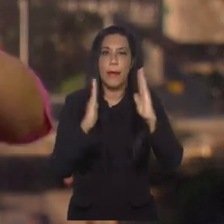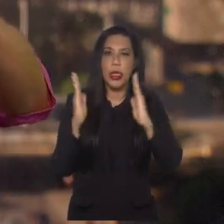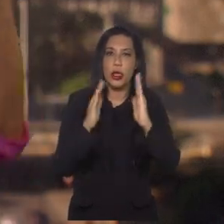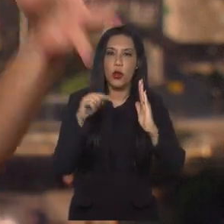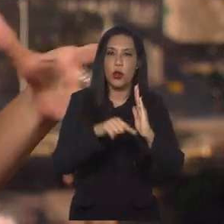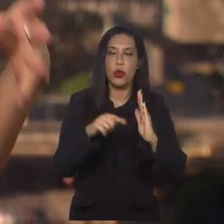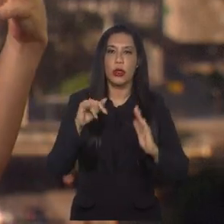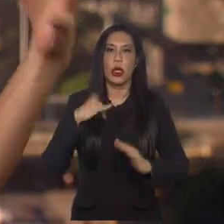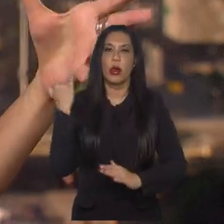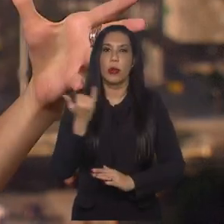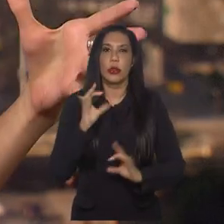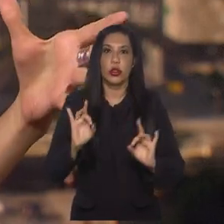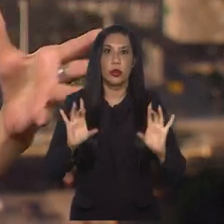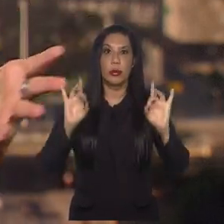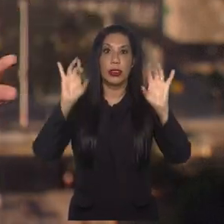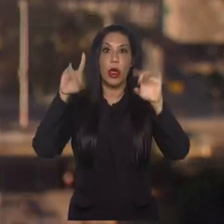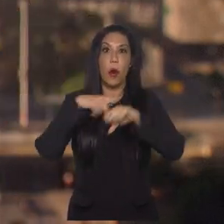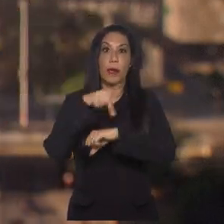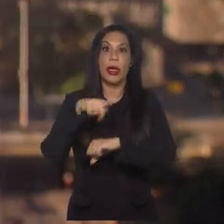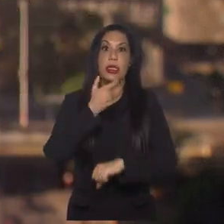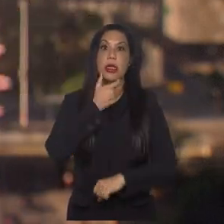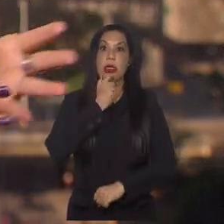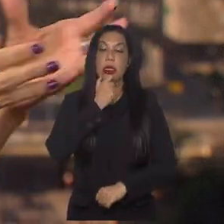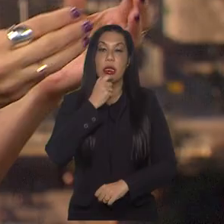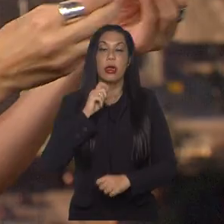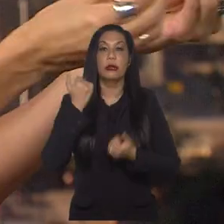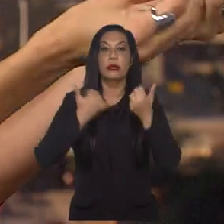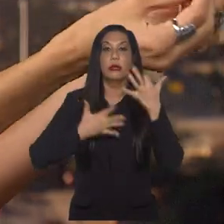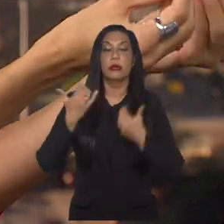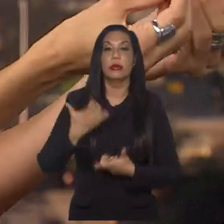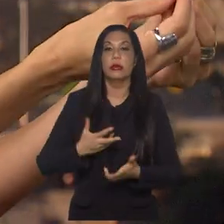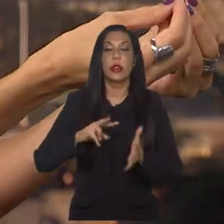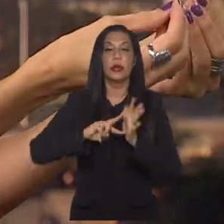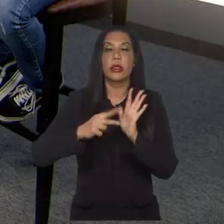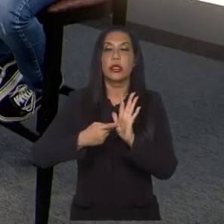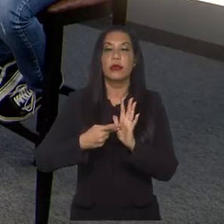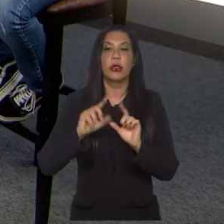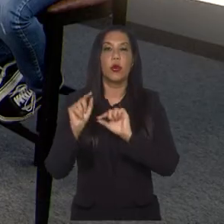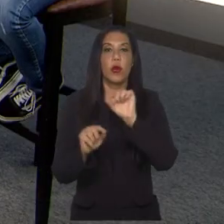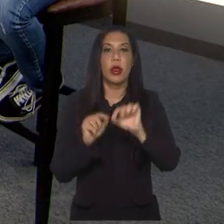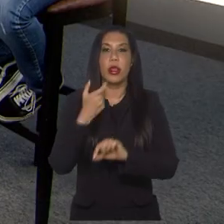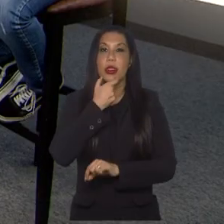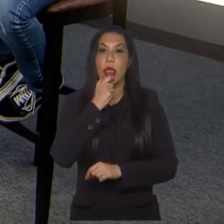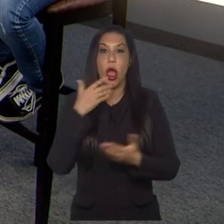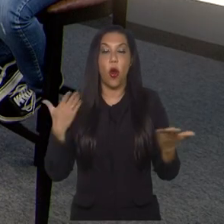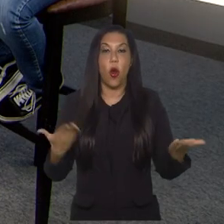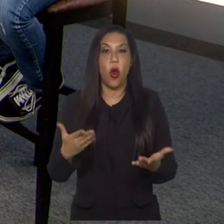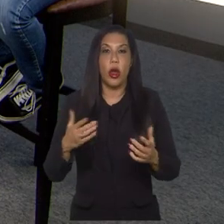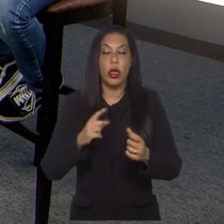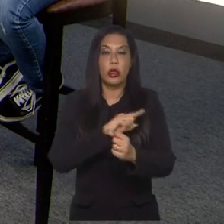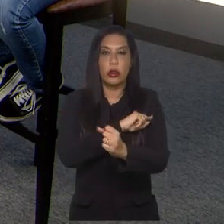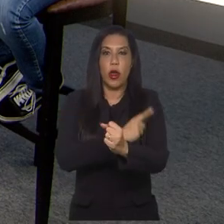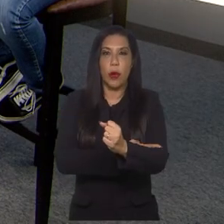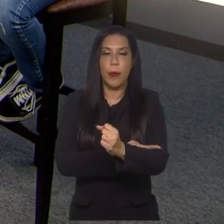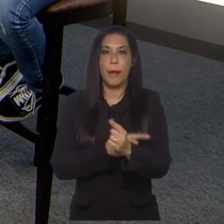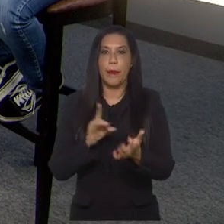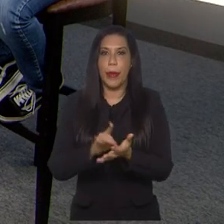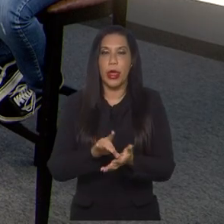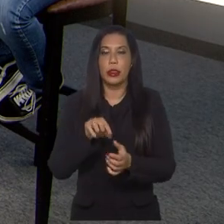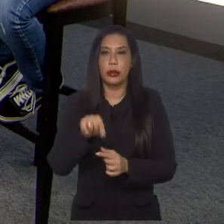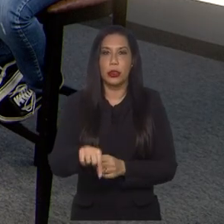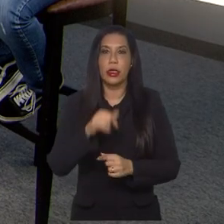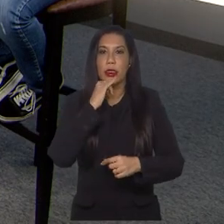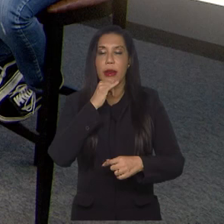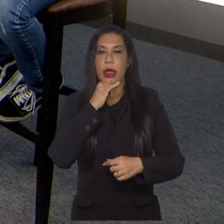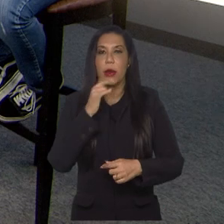vem em um momento, na verdade, muito especial. Como é que você traduziria esse momento da Inglaterra hoje? É uma potencial